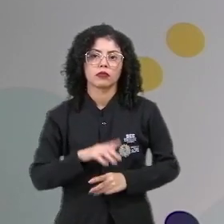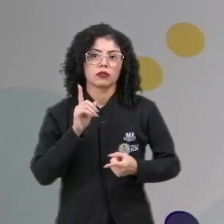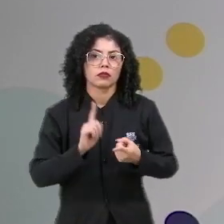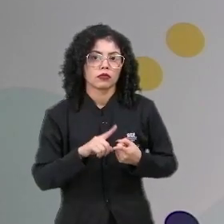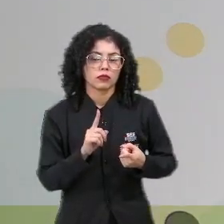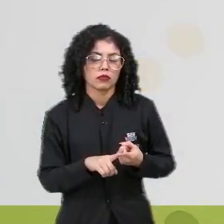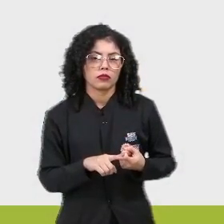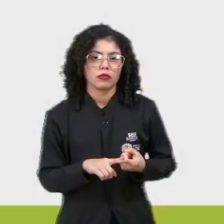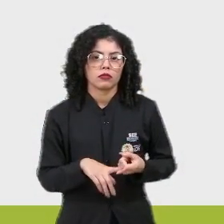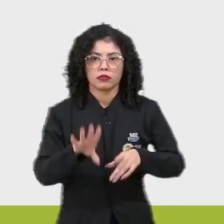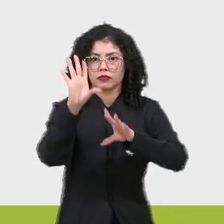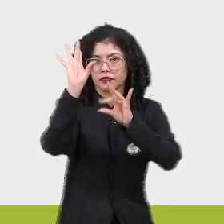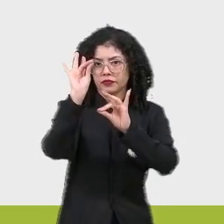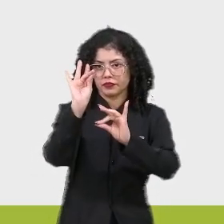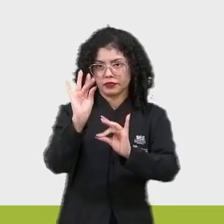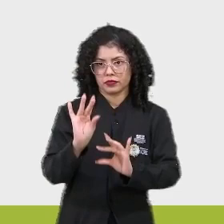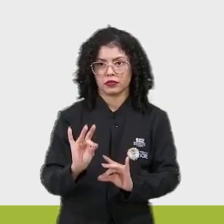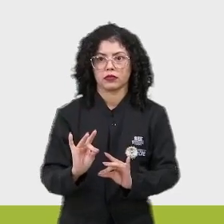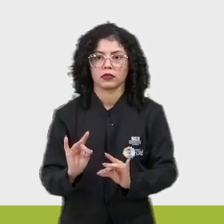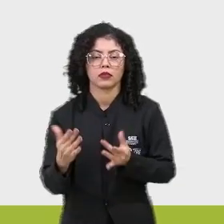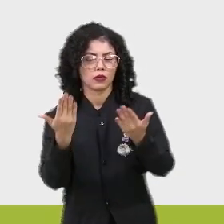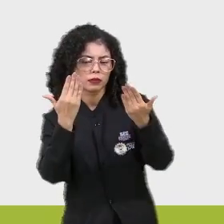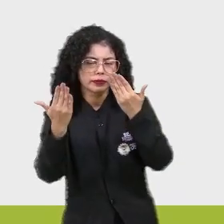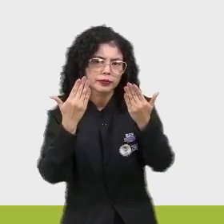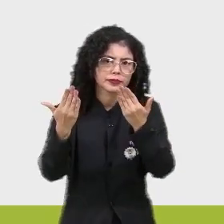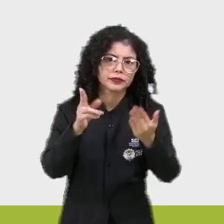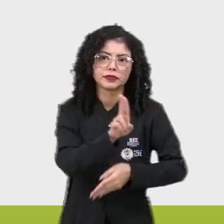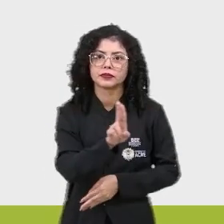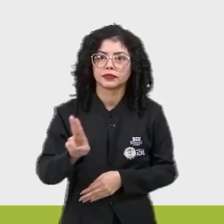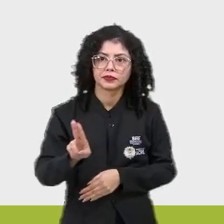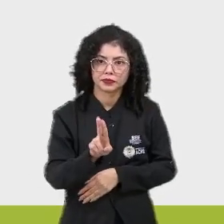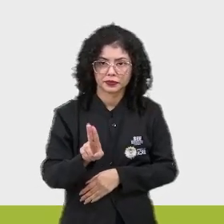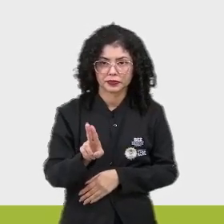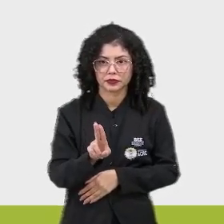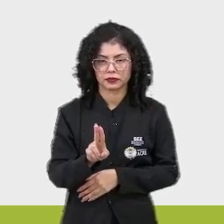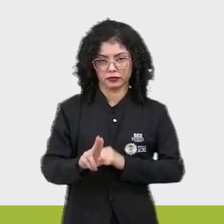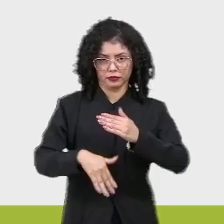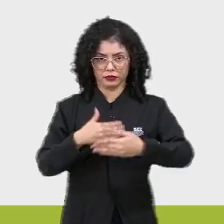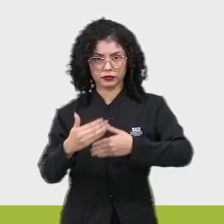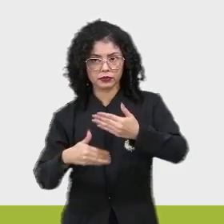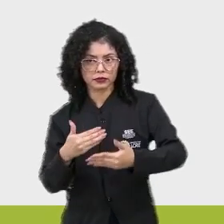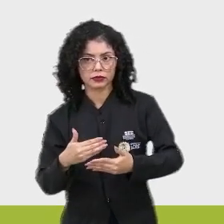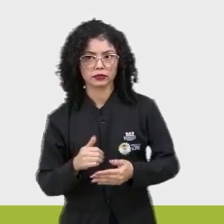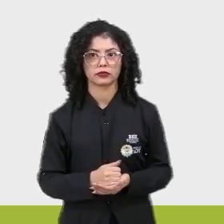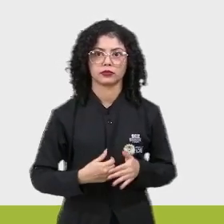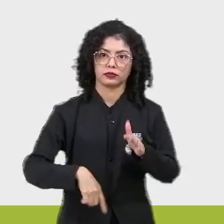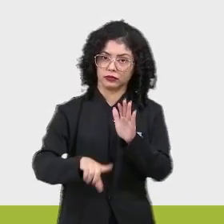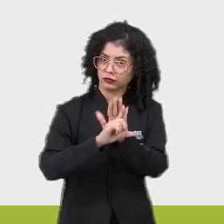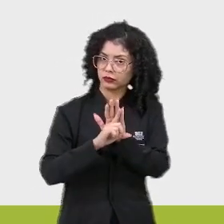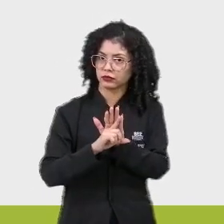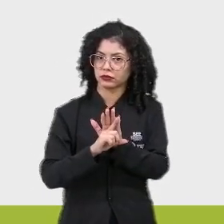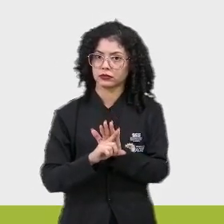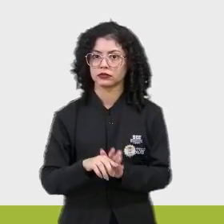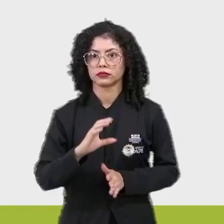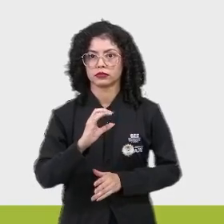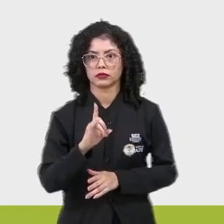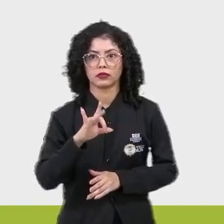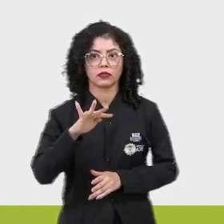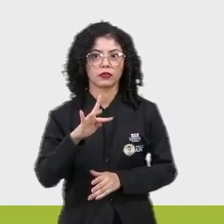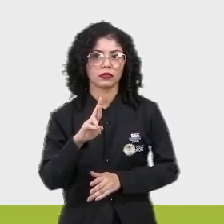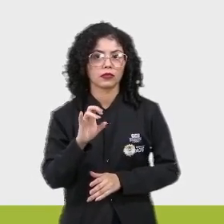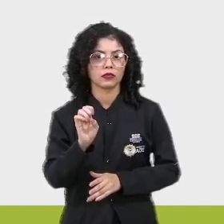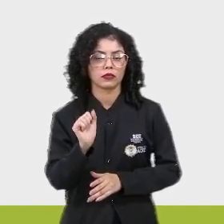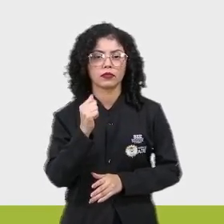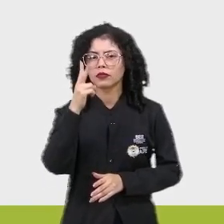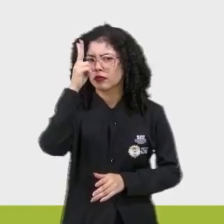ele estipulou, comparou o nome da sua evolução com lei das oitavas? É